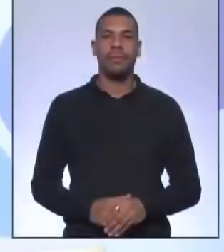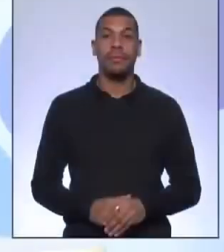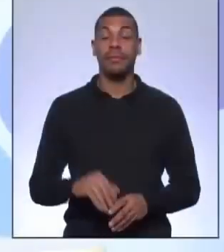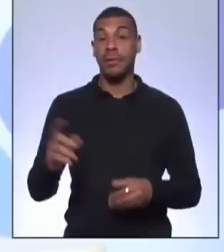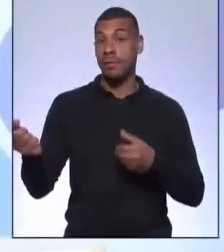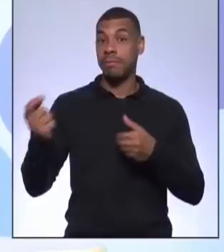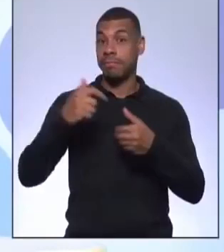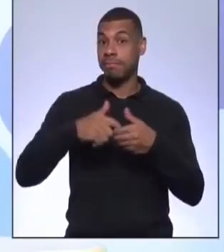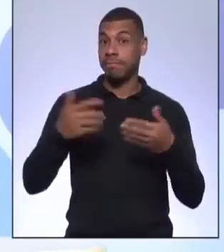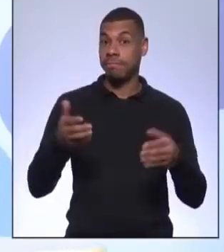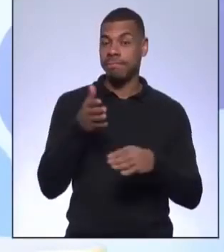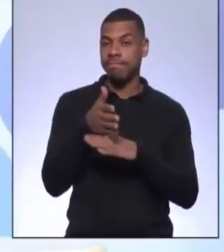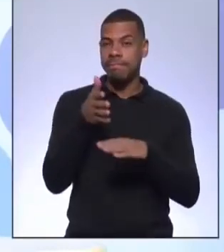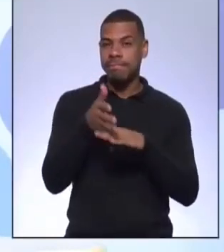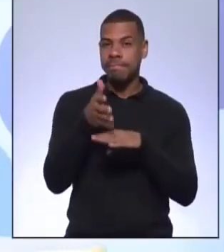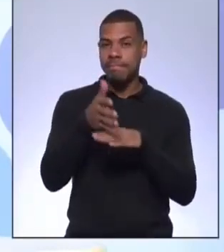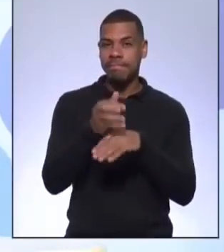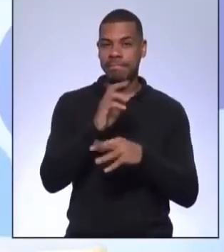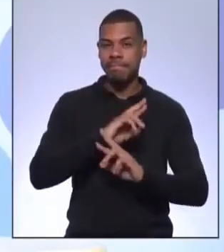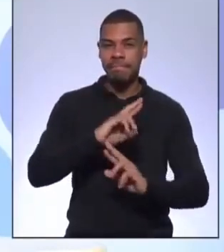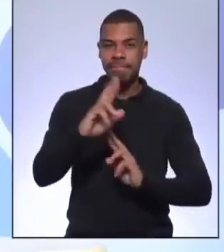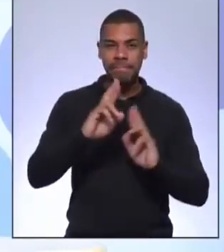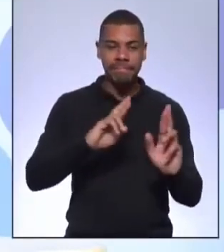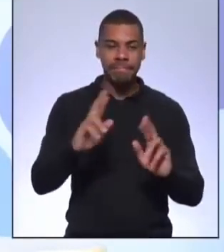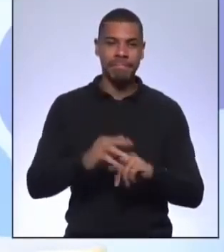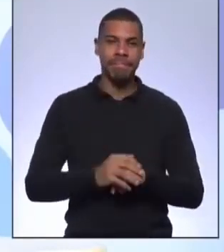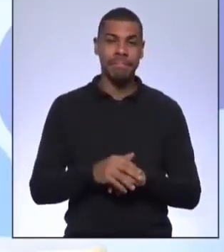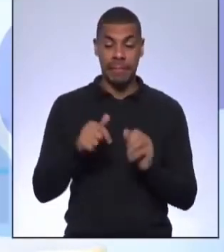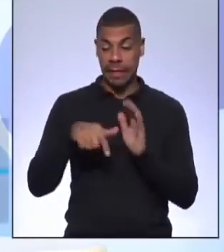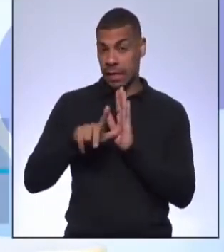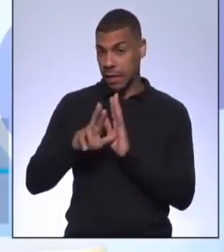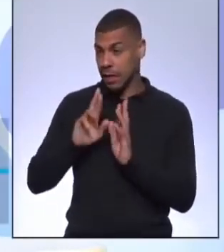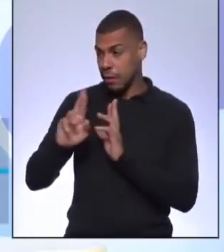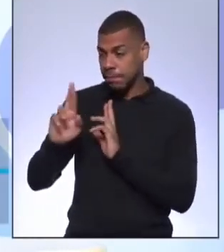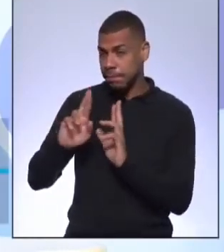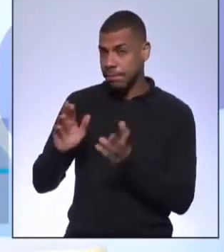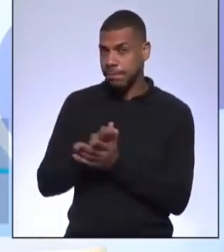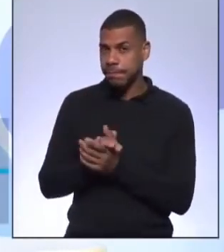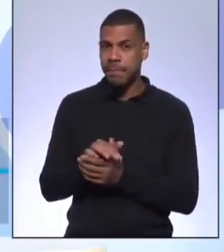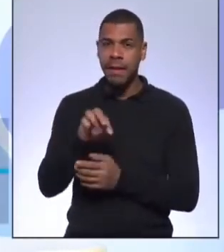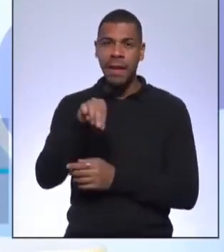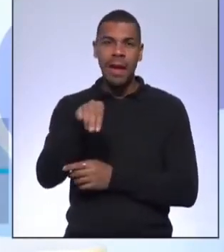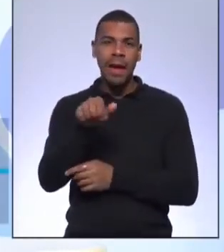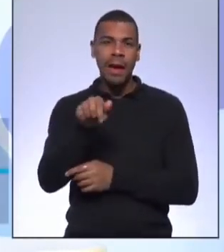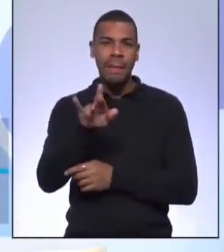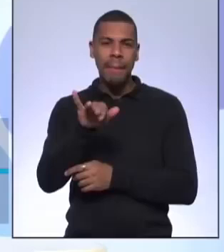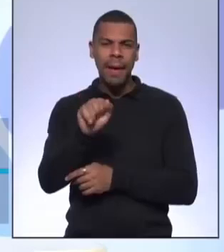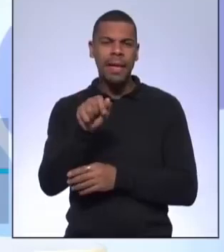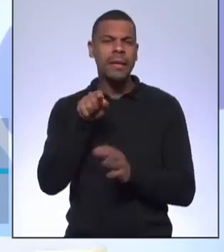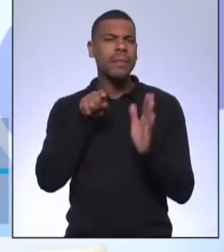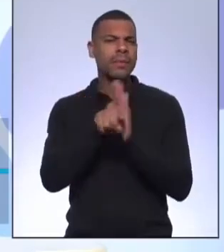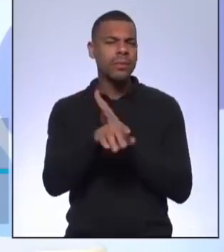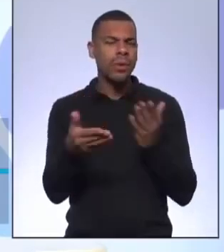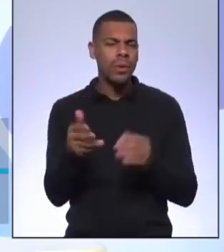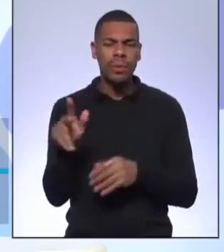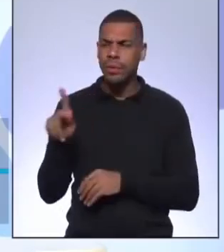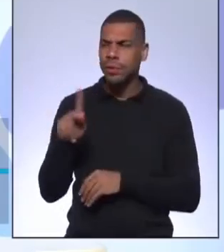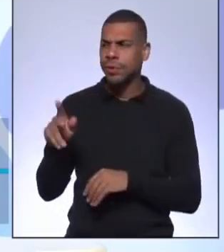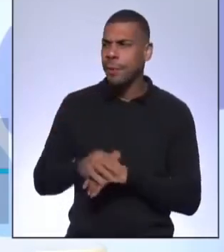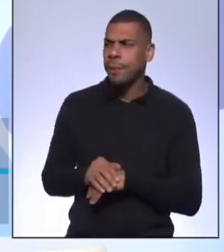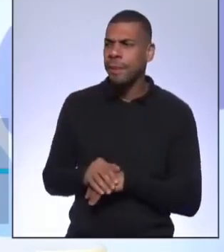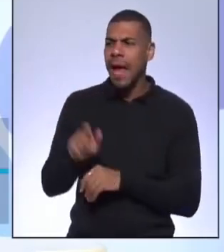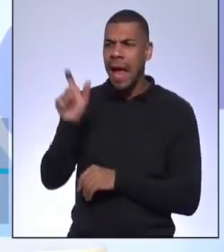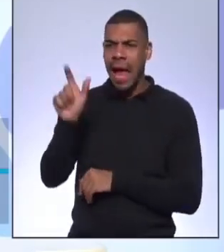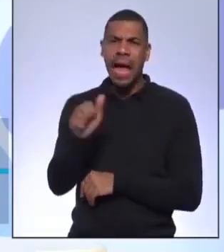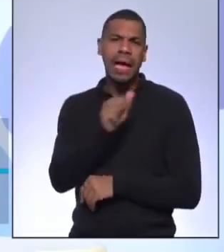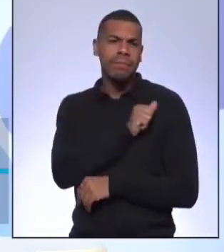Retornamos aqui esse chat curtinho aqui, né? Antes das respostas, Maria Eduarda fez um questionamento, Osmar. Oi. Ela pergunta